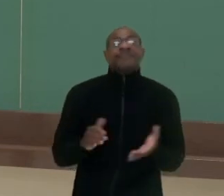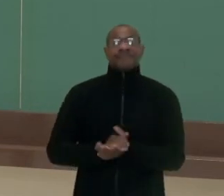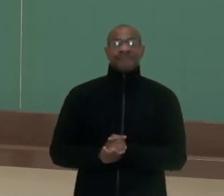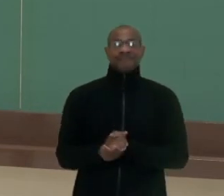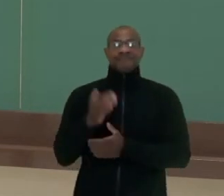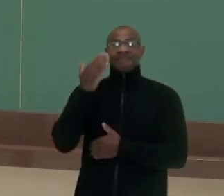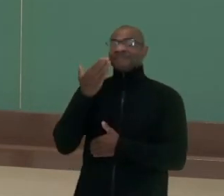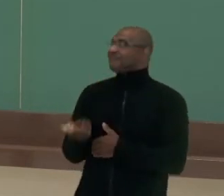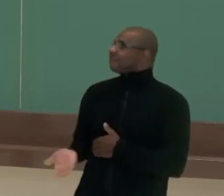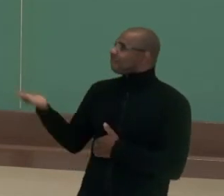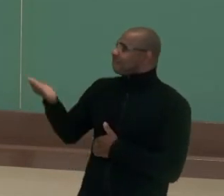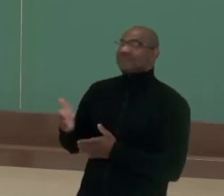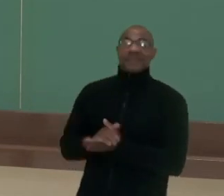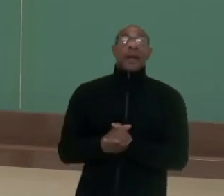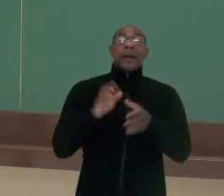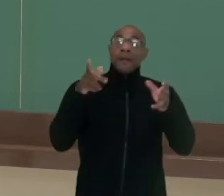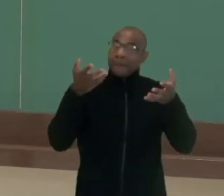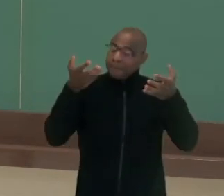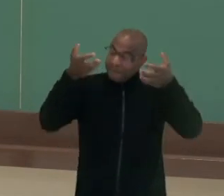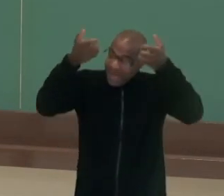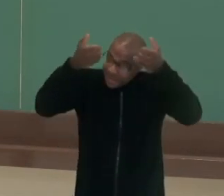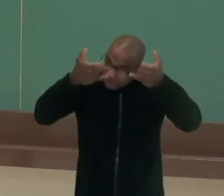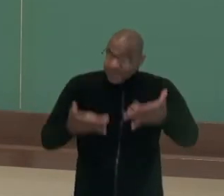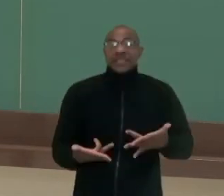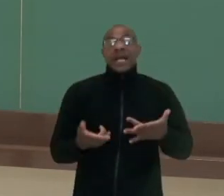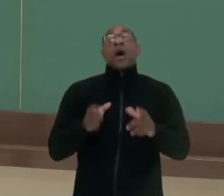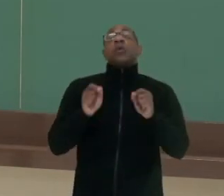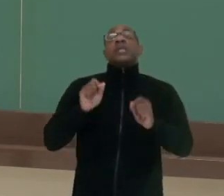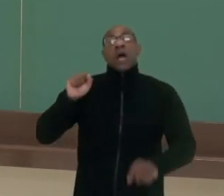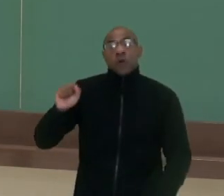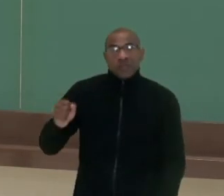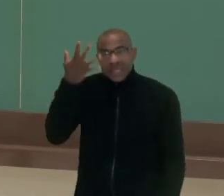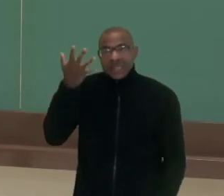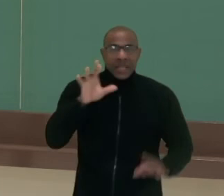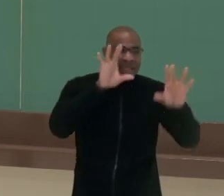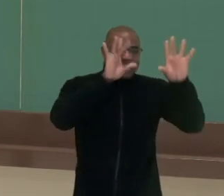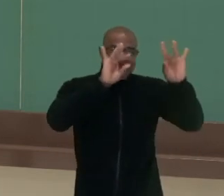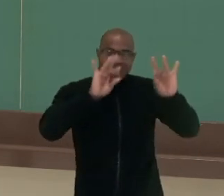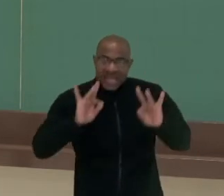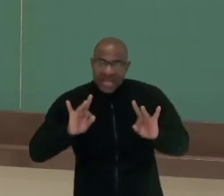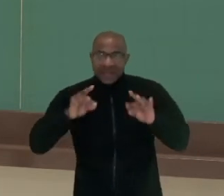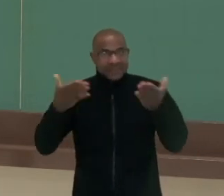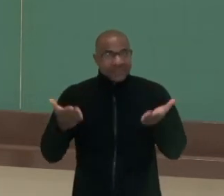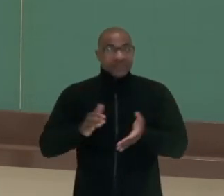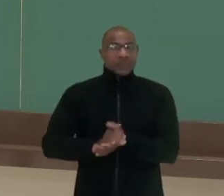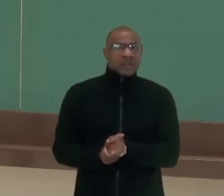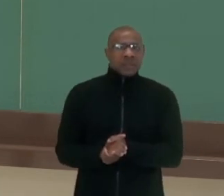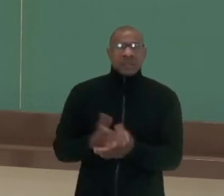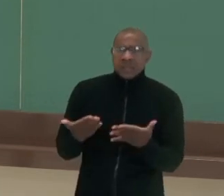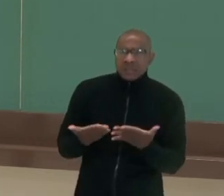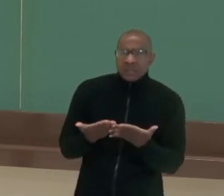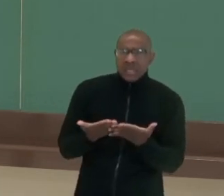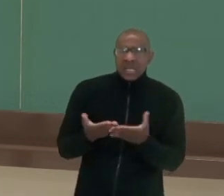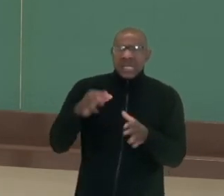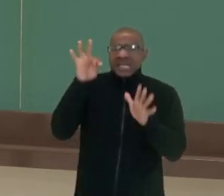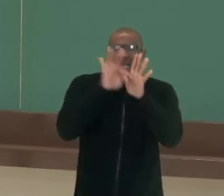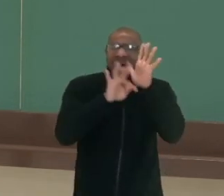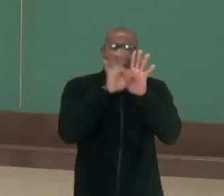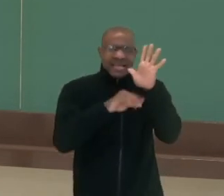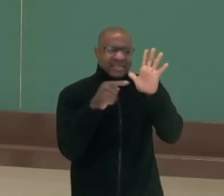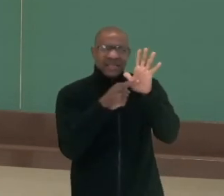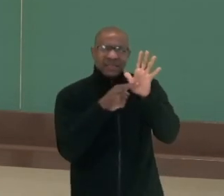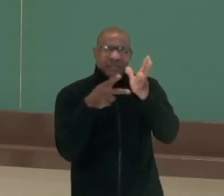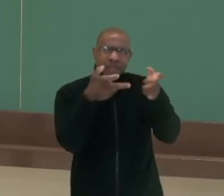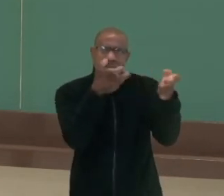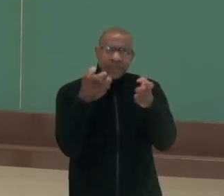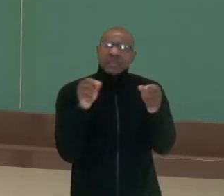negritei aqui, ó, para explicar os fatos de maneira descritiva e pessoal. Será que no corpo da notícia analisada aqui